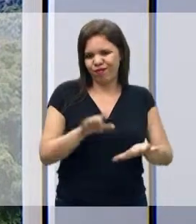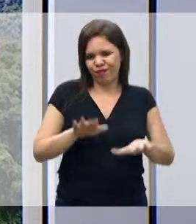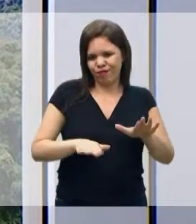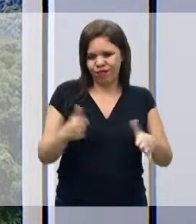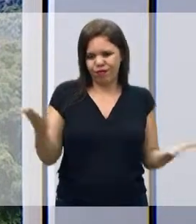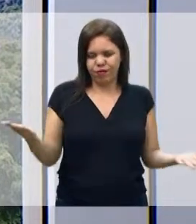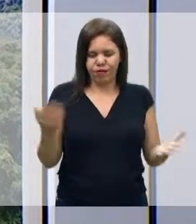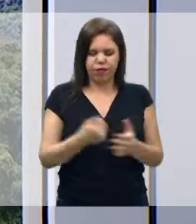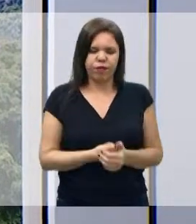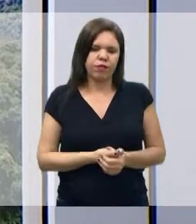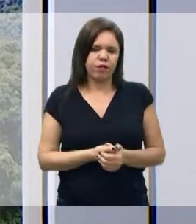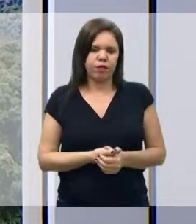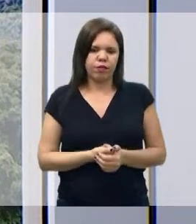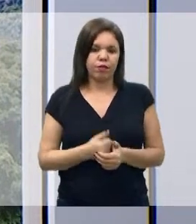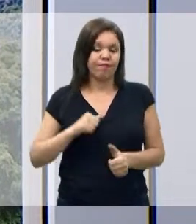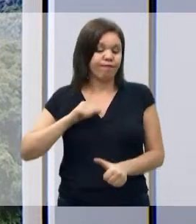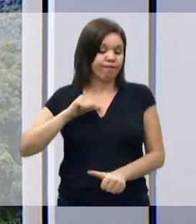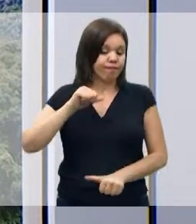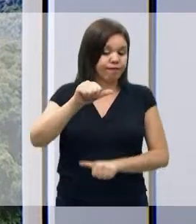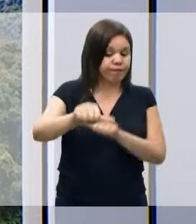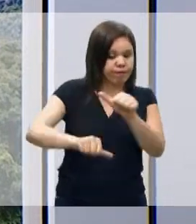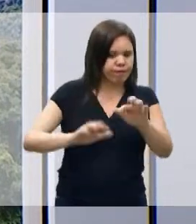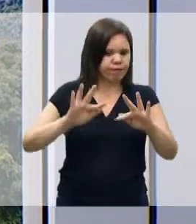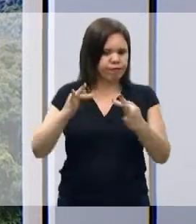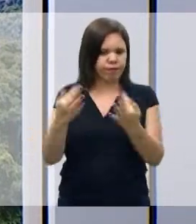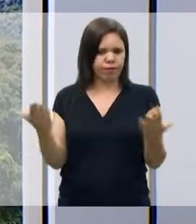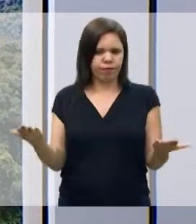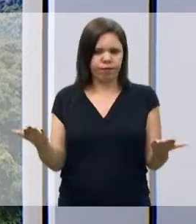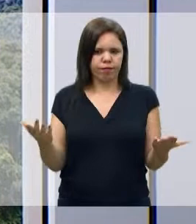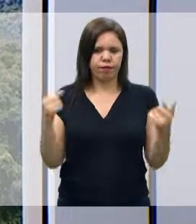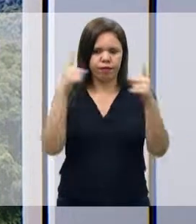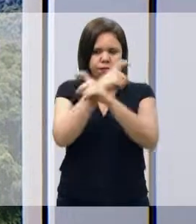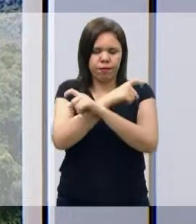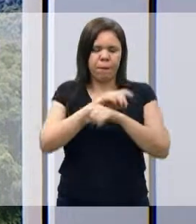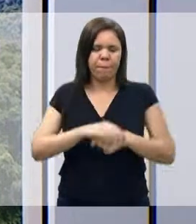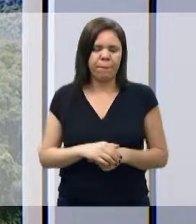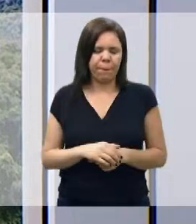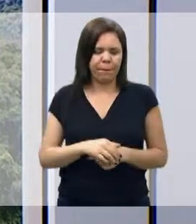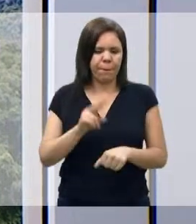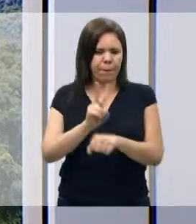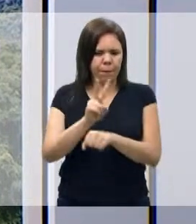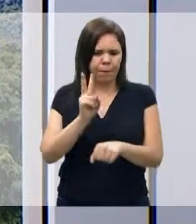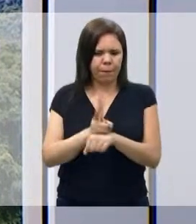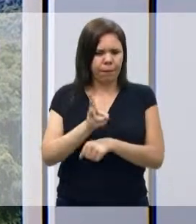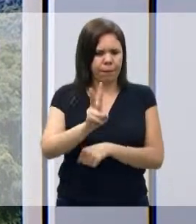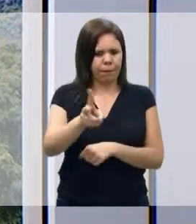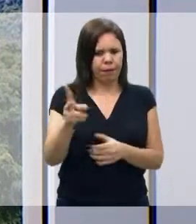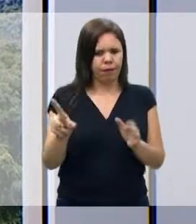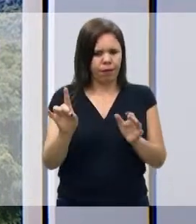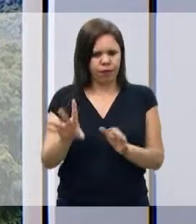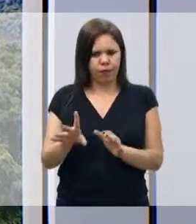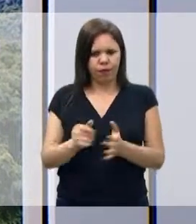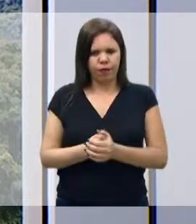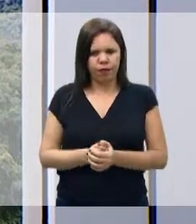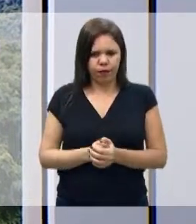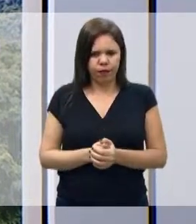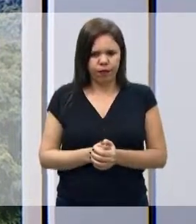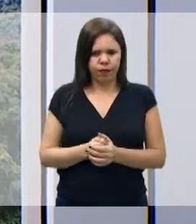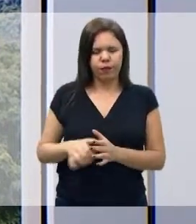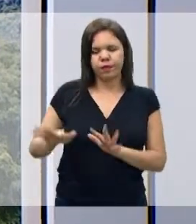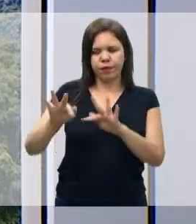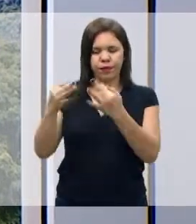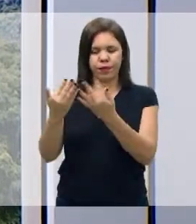nós sabemos que com as transformações familiares hoje fica muito difícil esse cuidado ser provido somente pelo